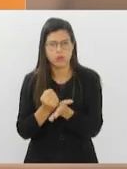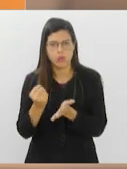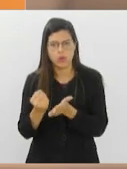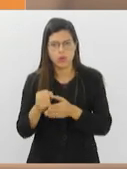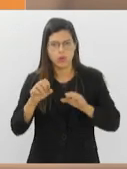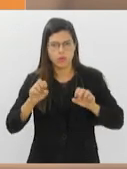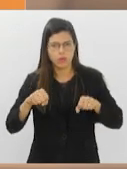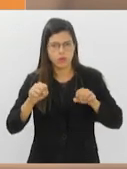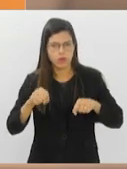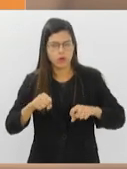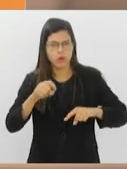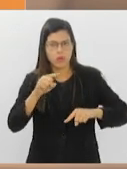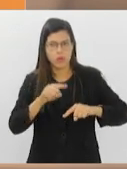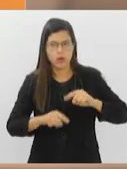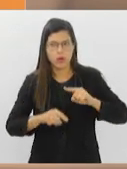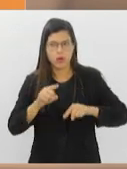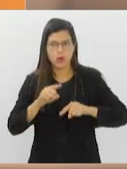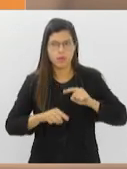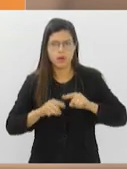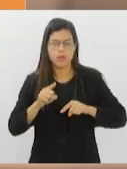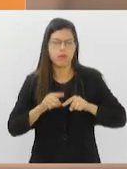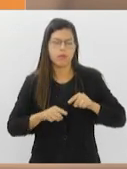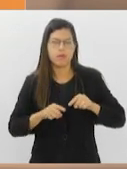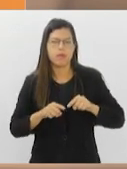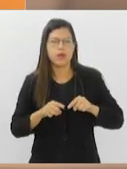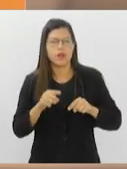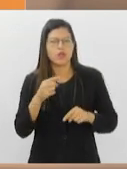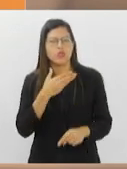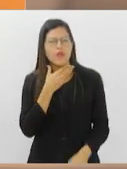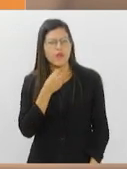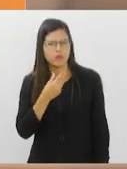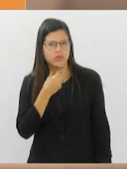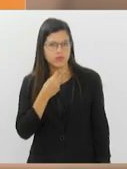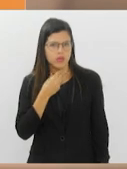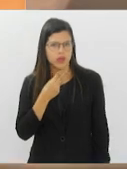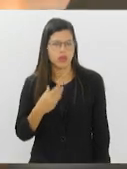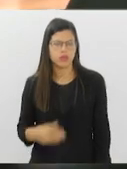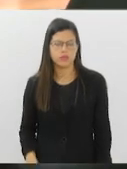com equipamentos de descarga irregulares ou adulterados.